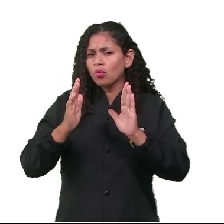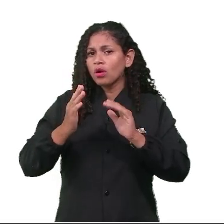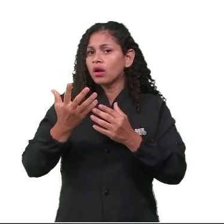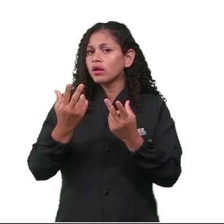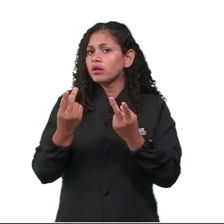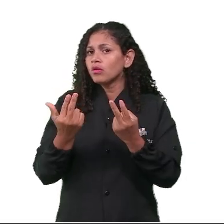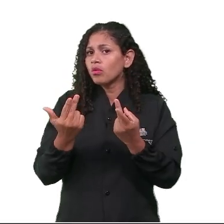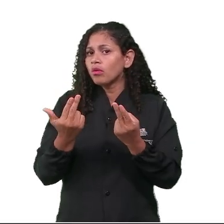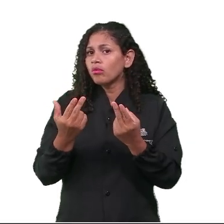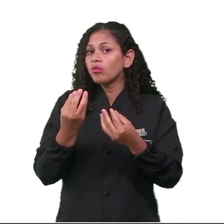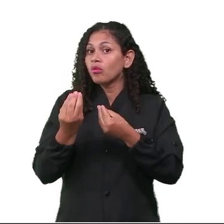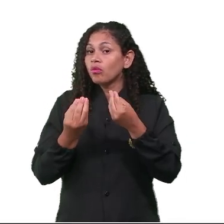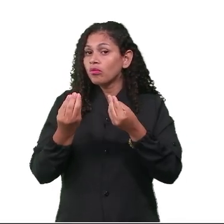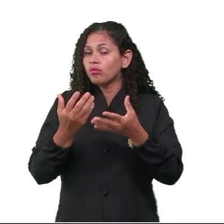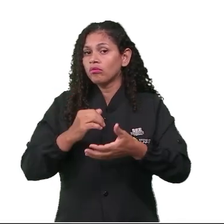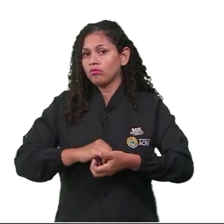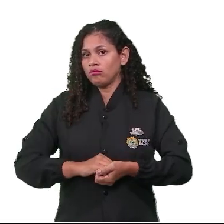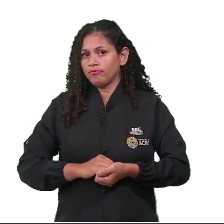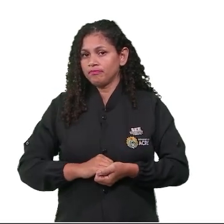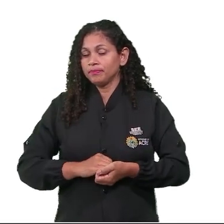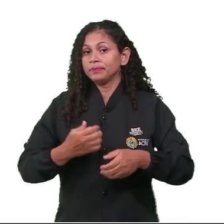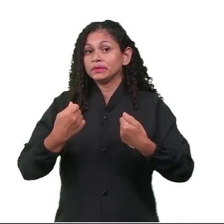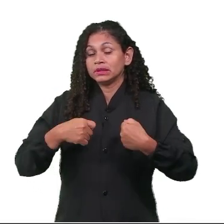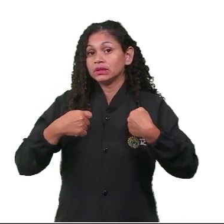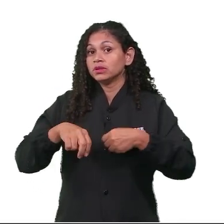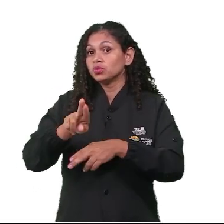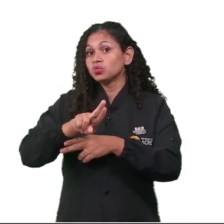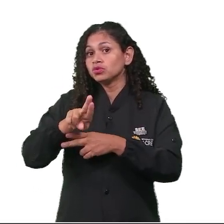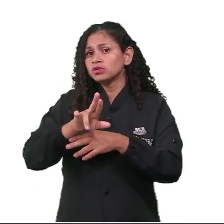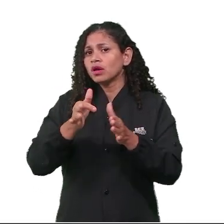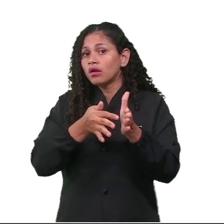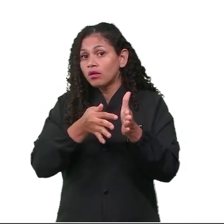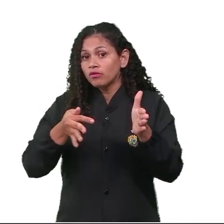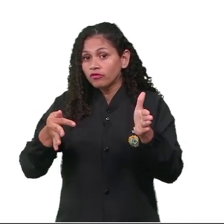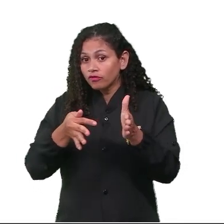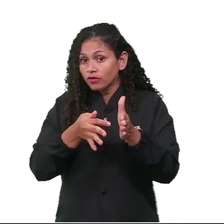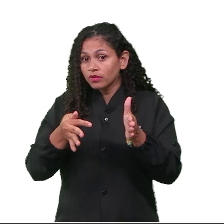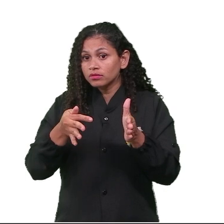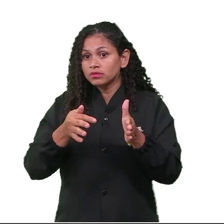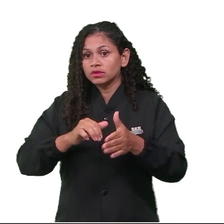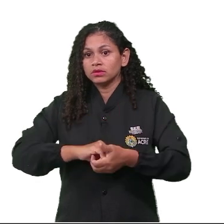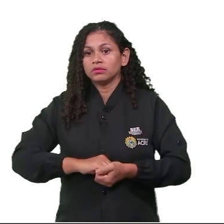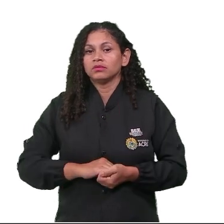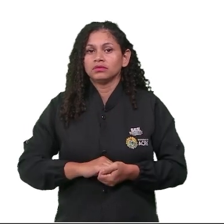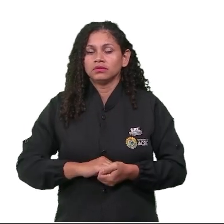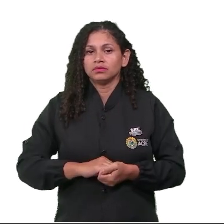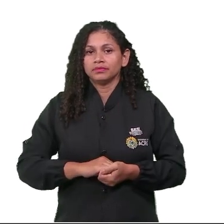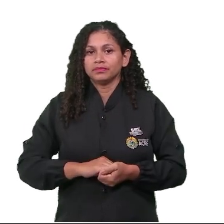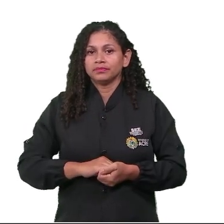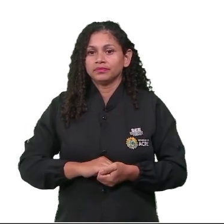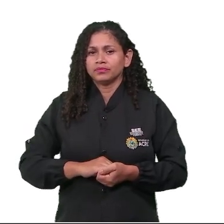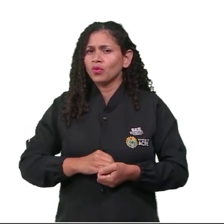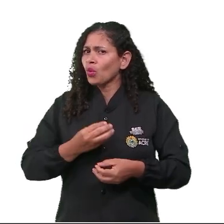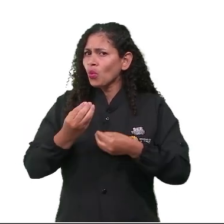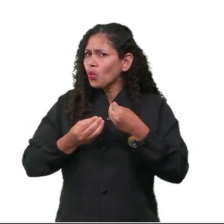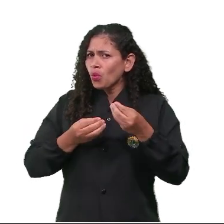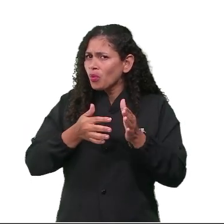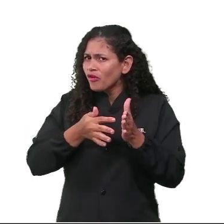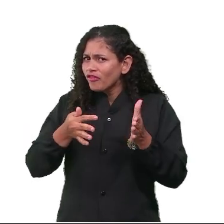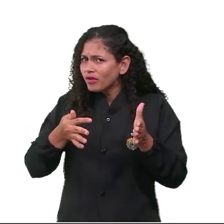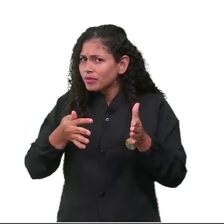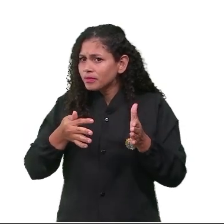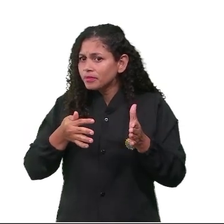de um triângulo equilátero, eu vou ter que utilizar uma fórmula, né? Como que é a fórmula? A fórmula é assim, ó. É